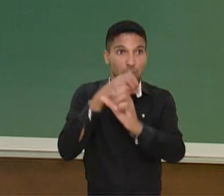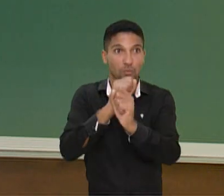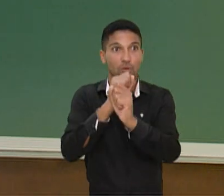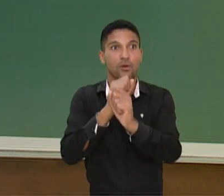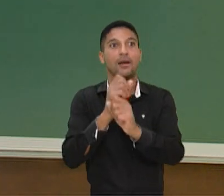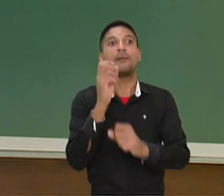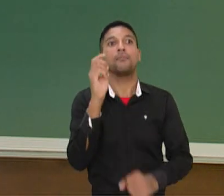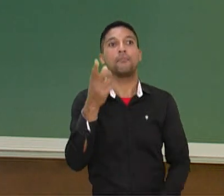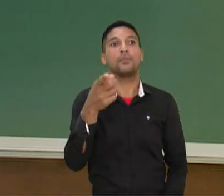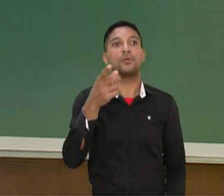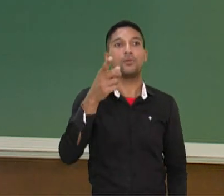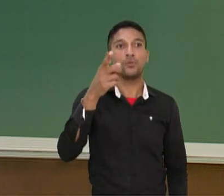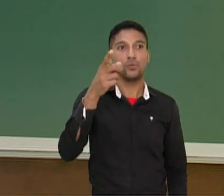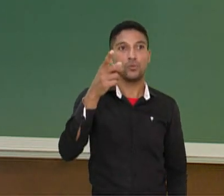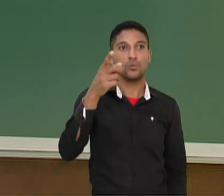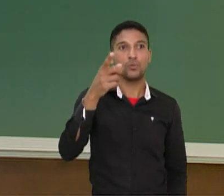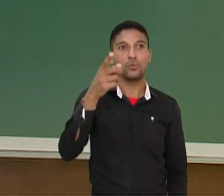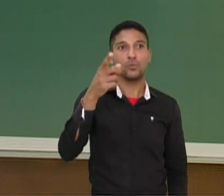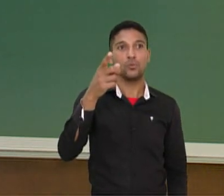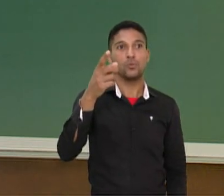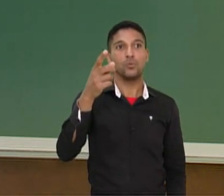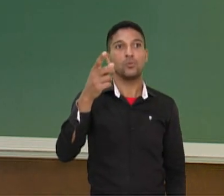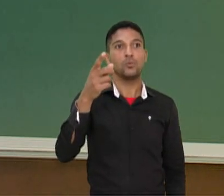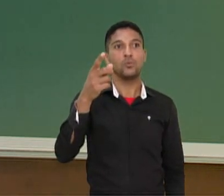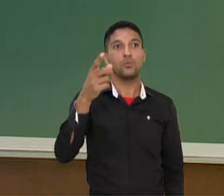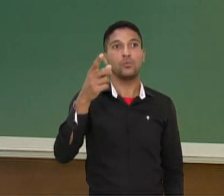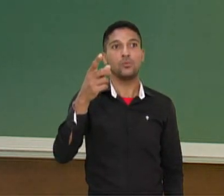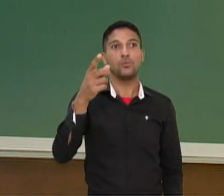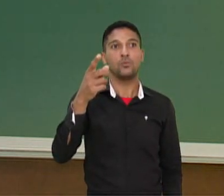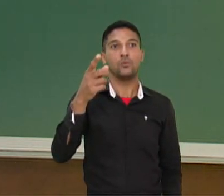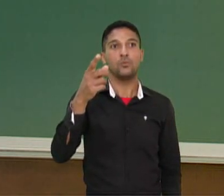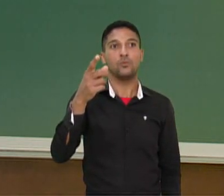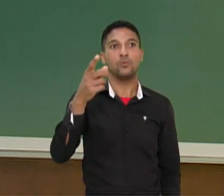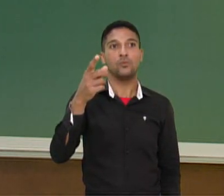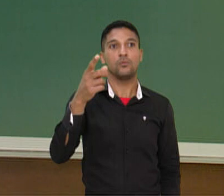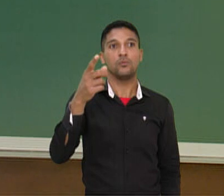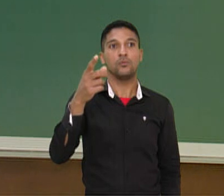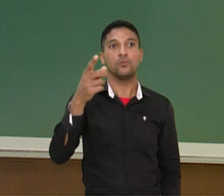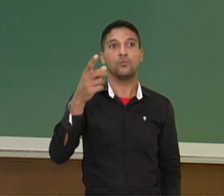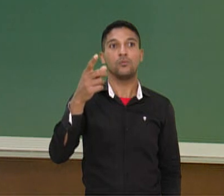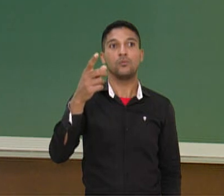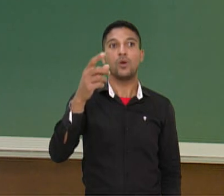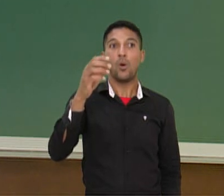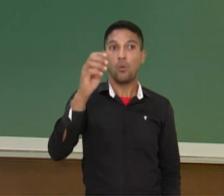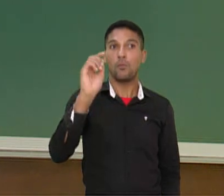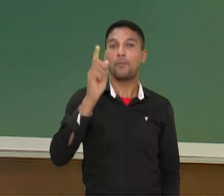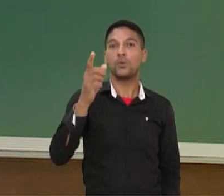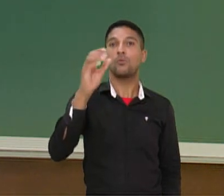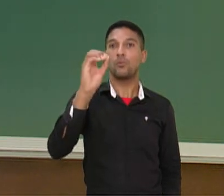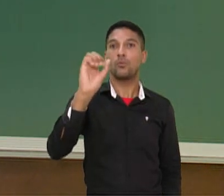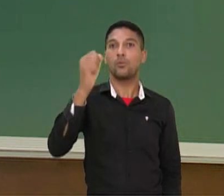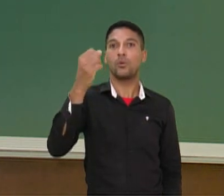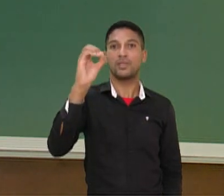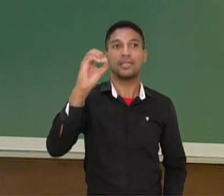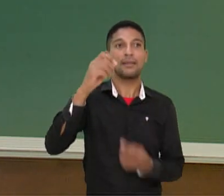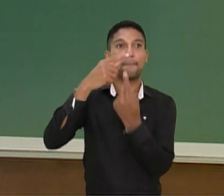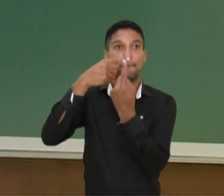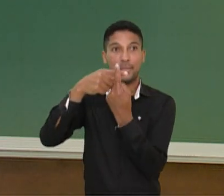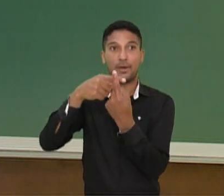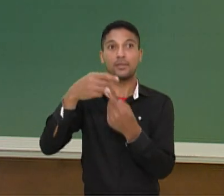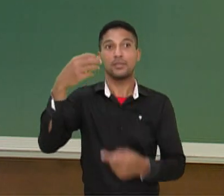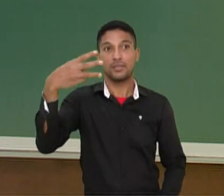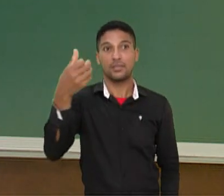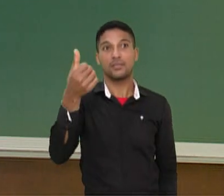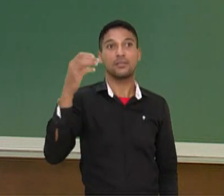para finalizar a conta, o 180 está multiplicando, ele vai passar dividindo. Se você efetuar